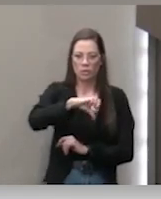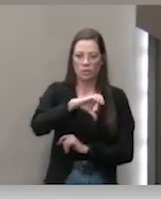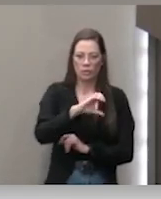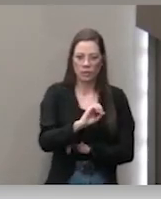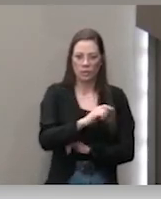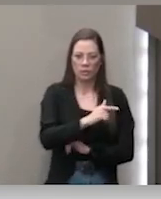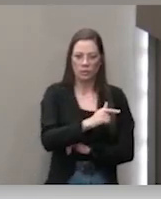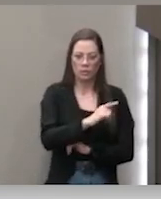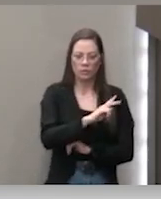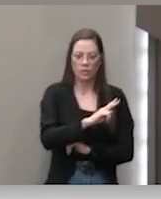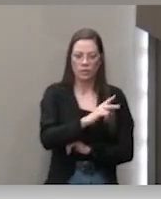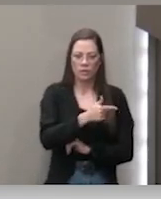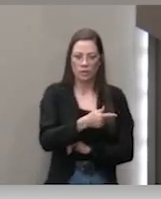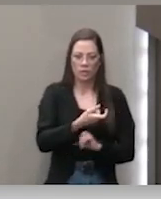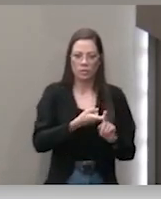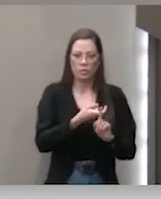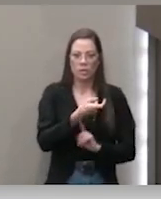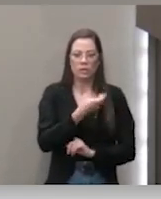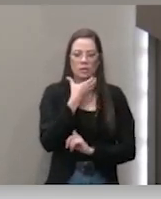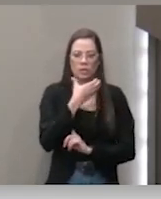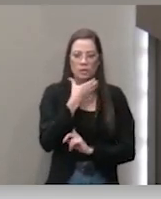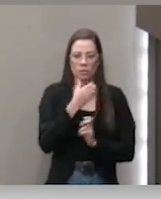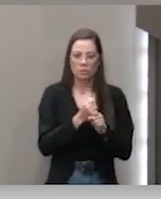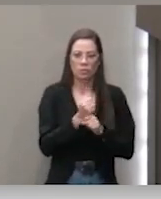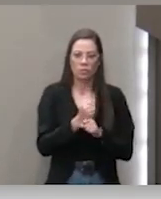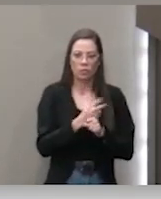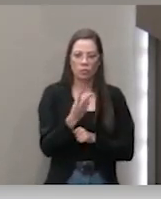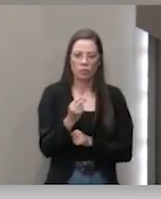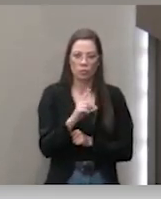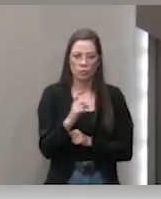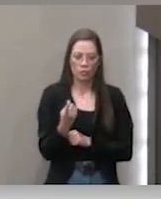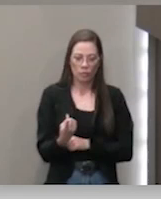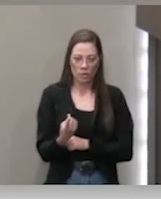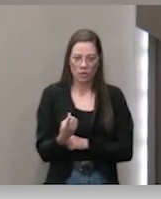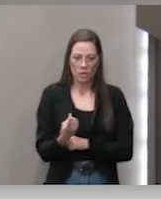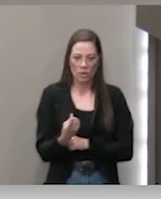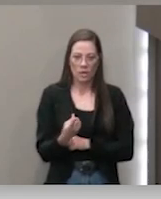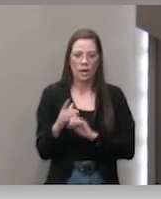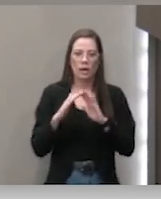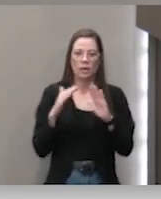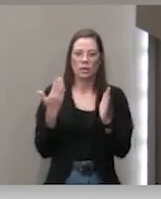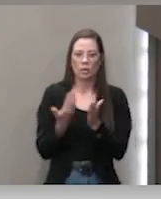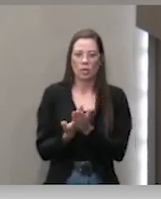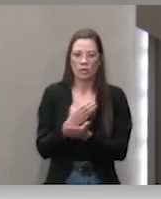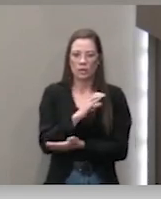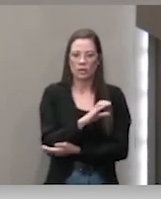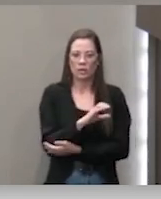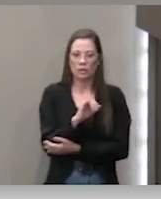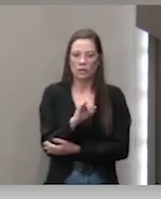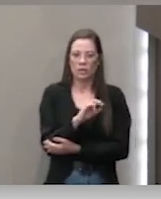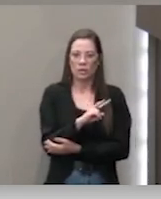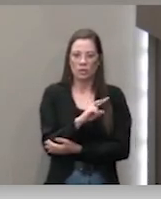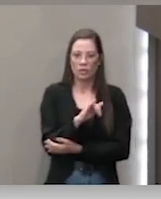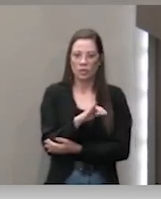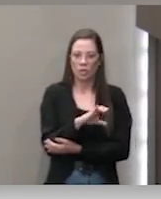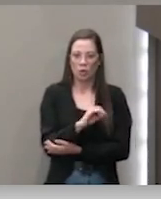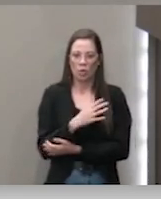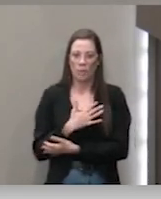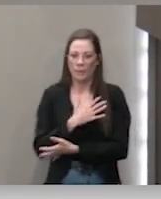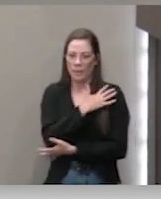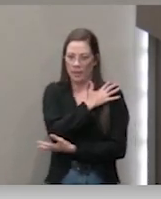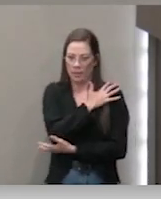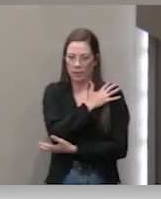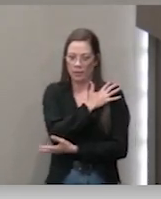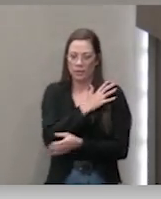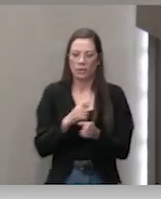dezembro de 2021, que institui o programa Escola Cívico-Militar no âmbito do município de Passo Fundo. 2.